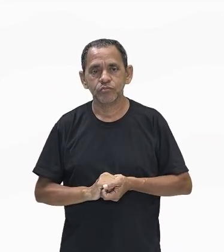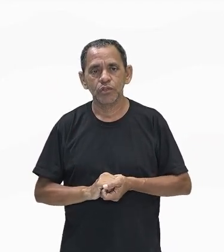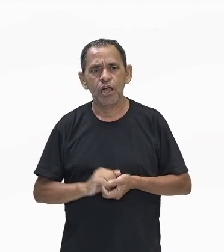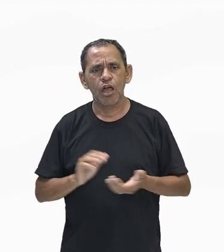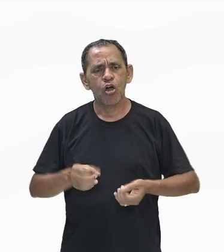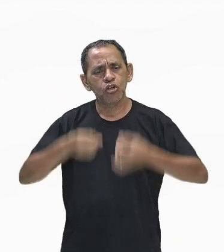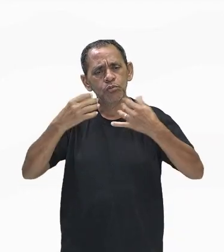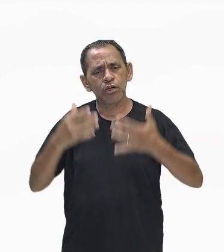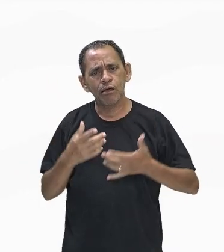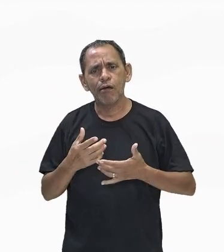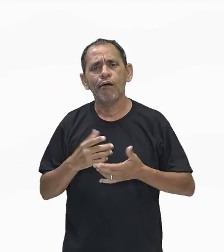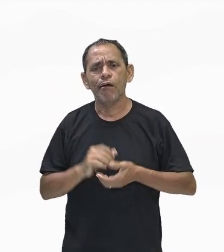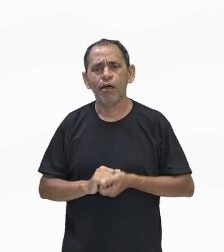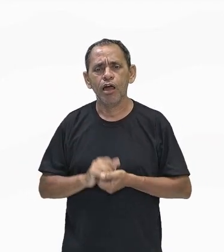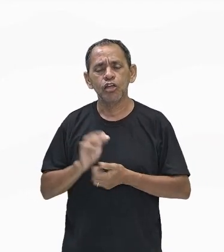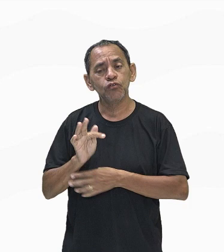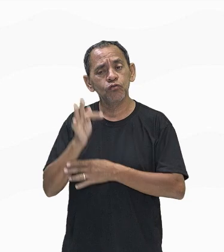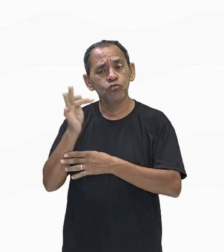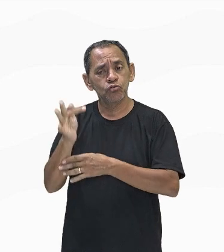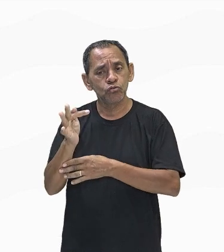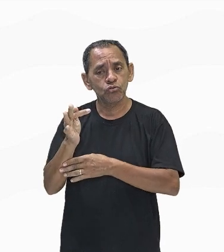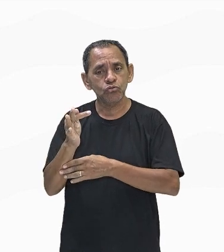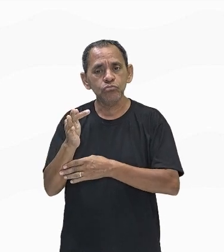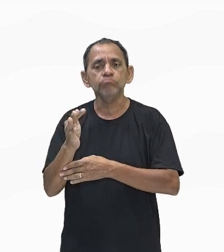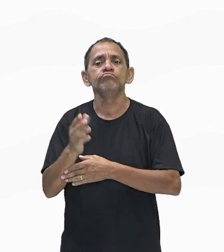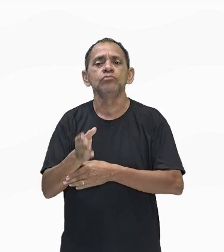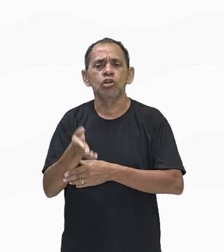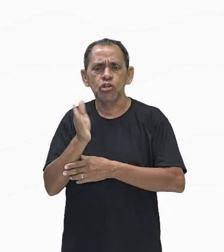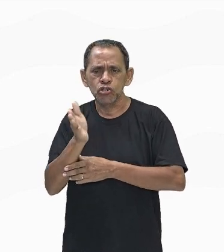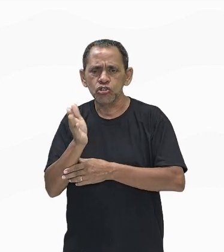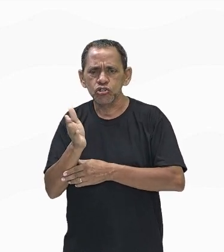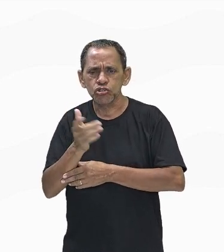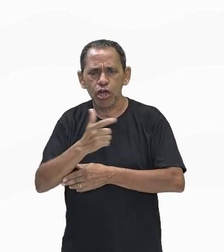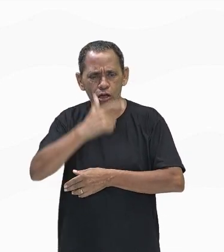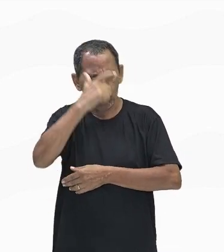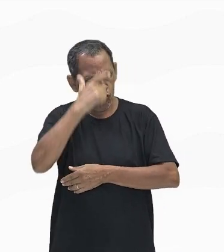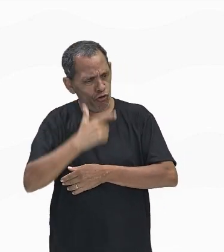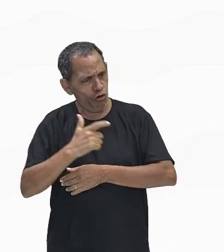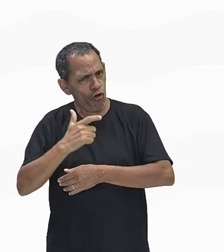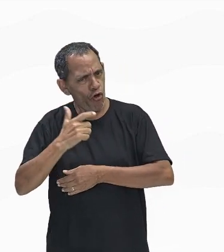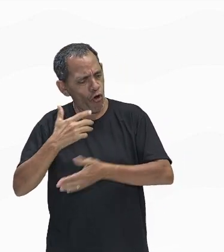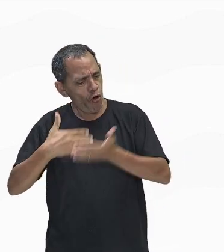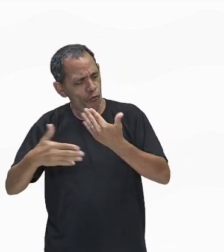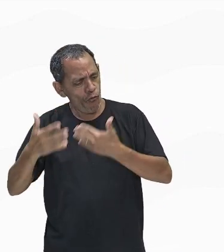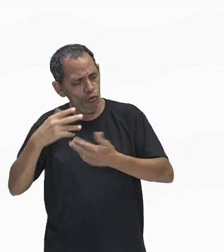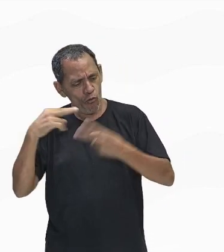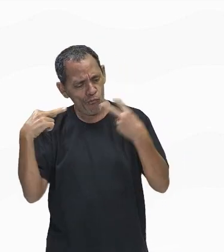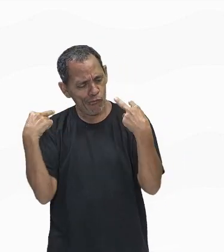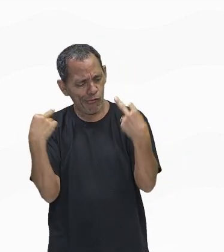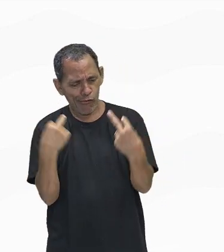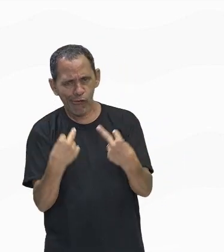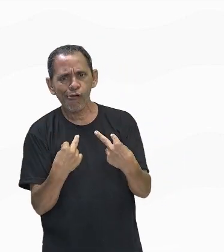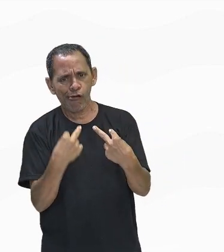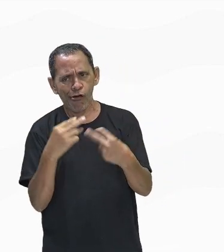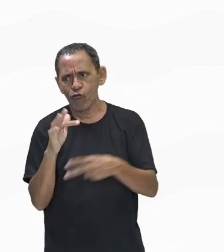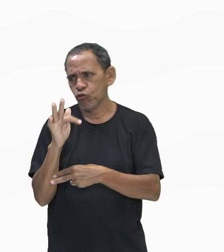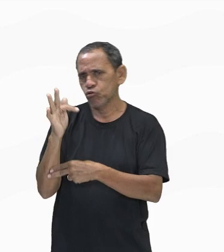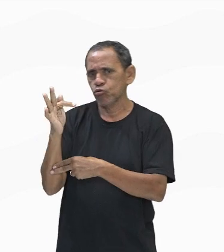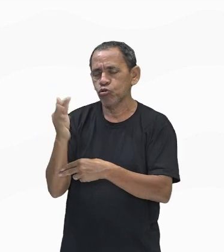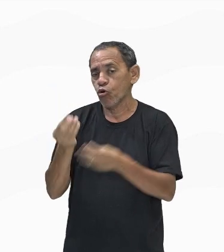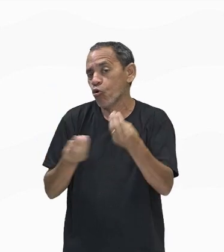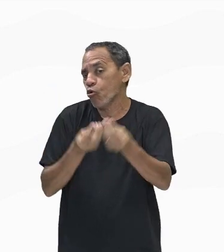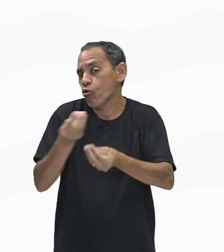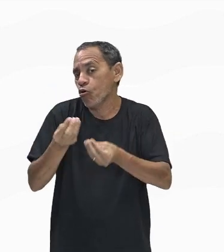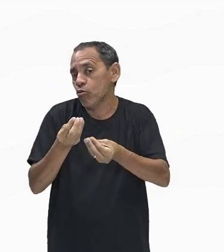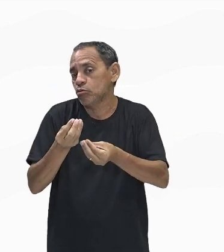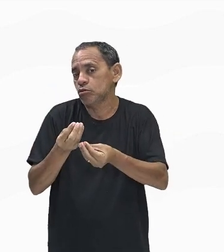pouquinho de futuro, né? Já conversou consigo mesmo sobre como enxerga o seu futuro? Você já